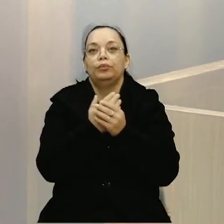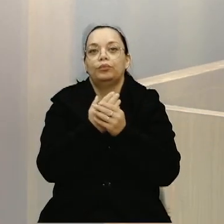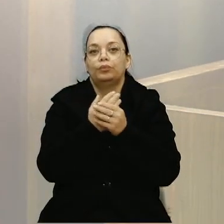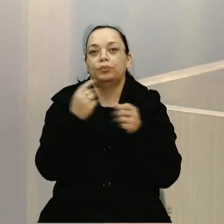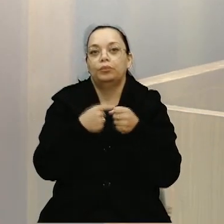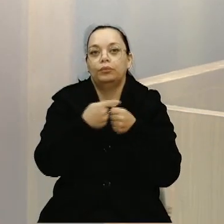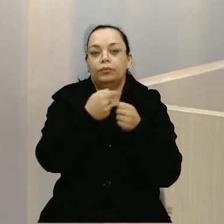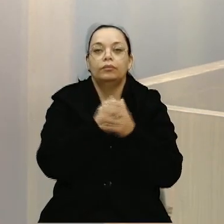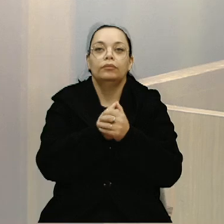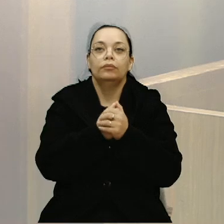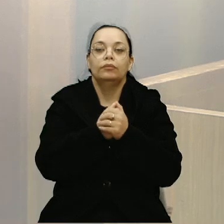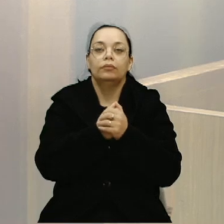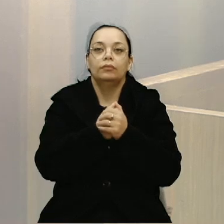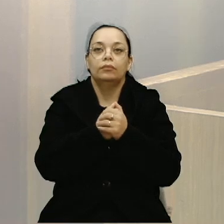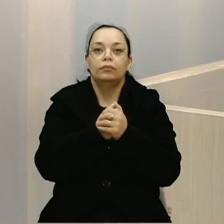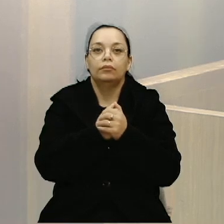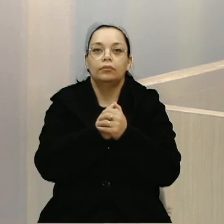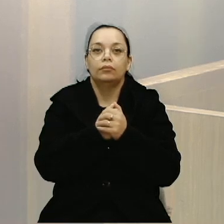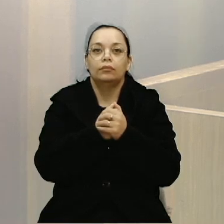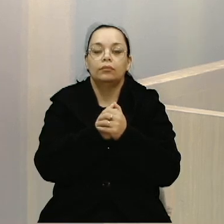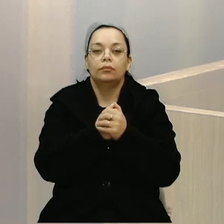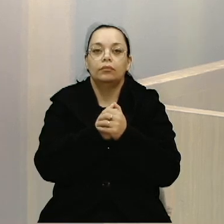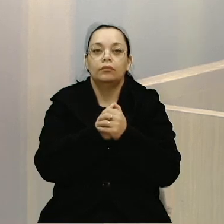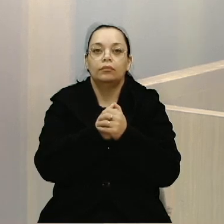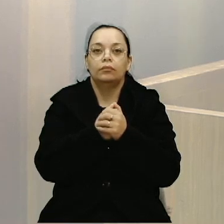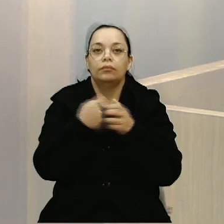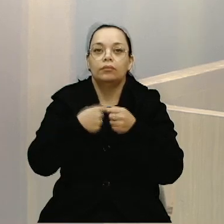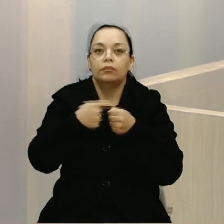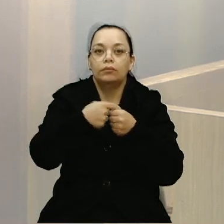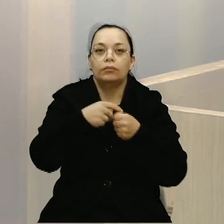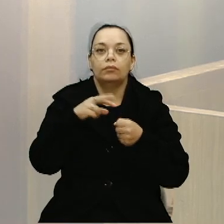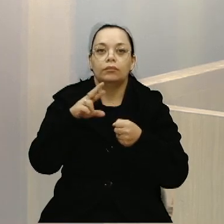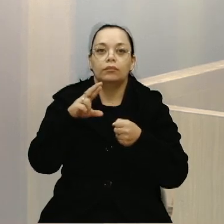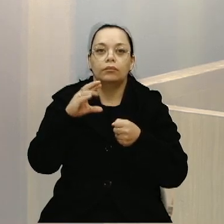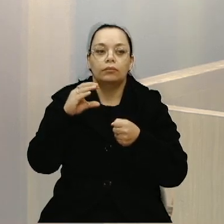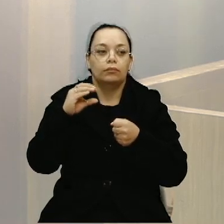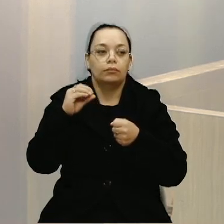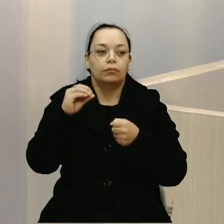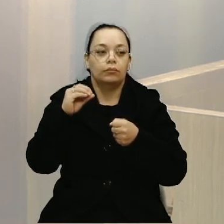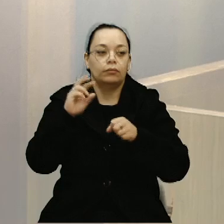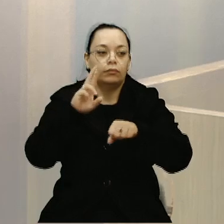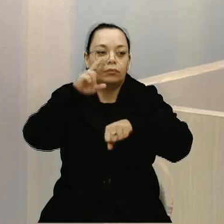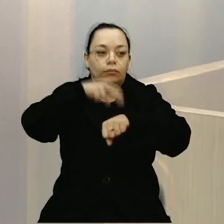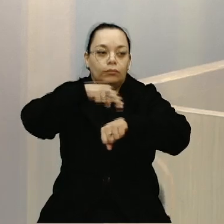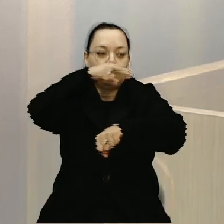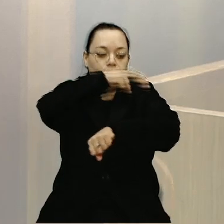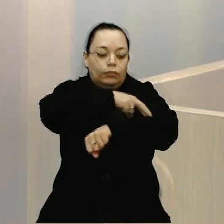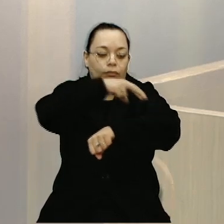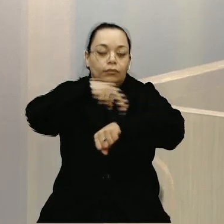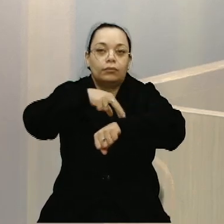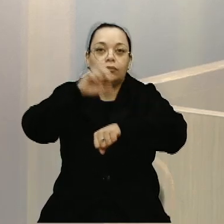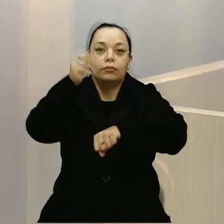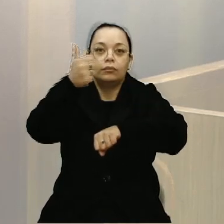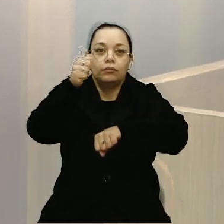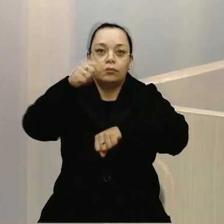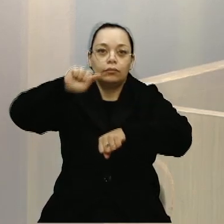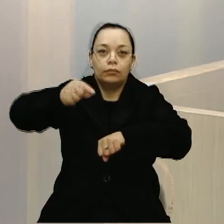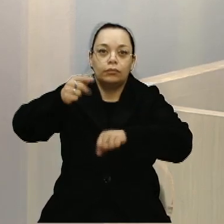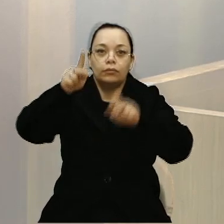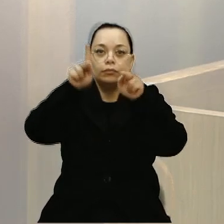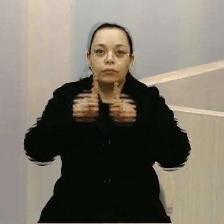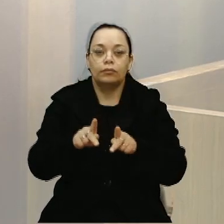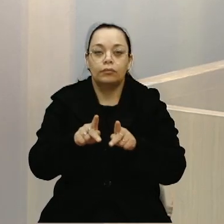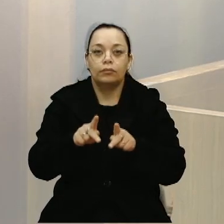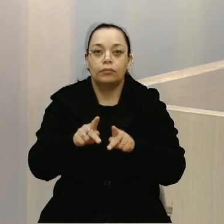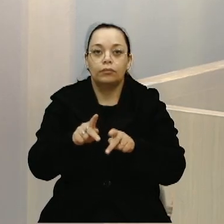cidades. Tem cidade, Rocassale, que é 11 mil habitantes, ela ficou praticamente os